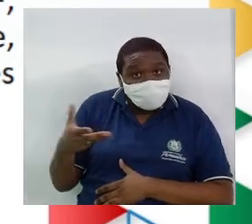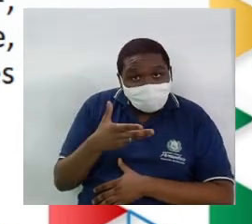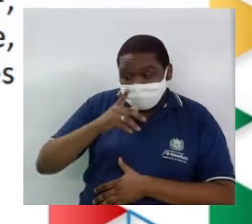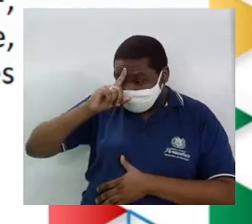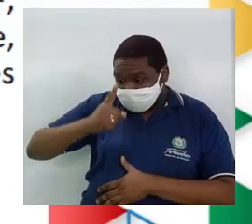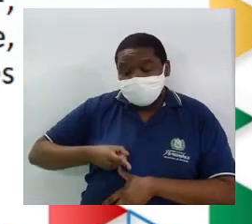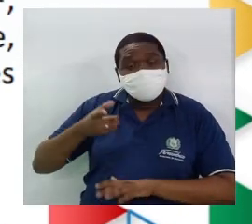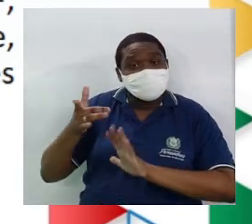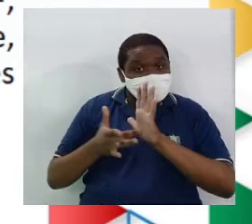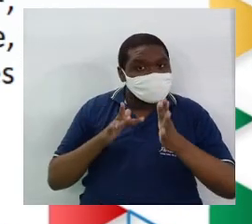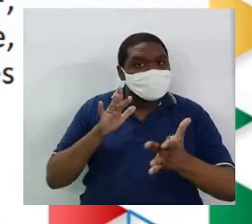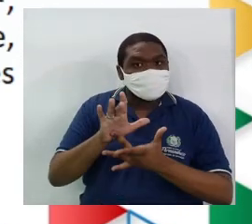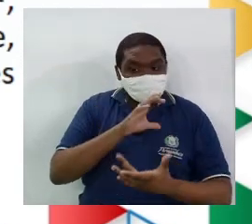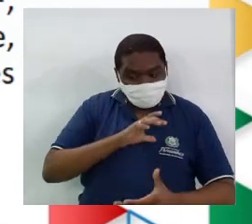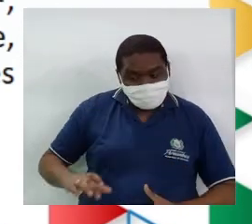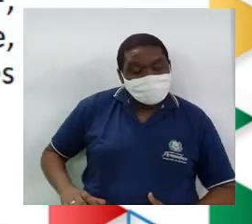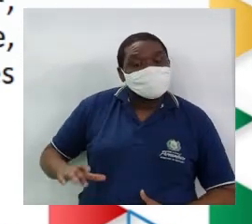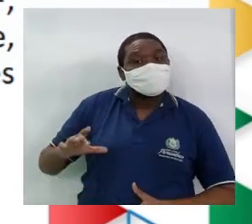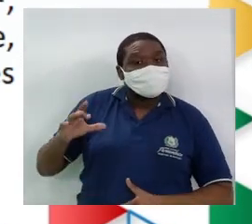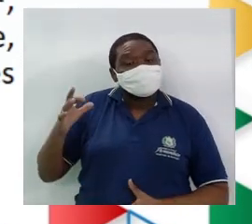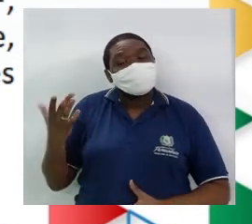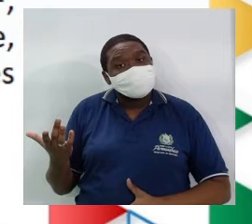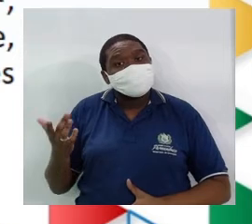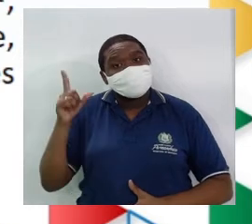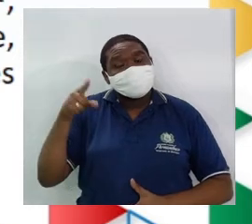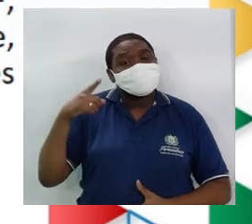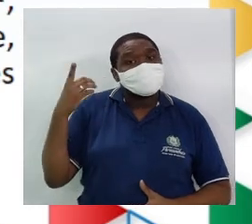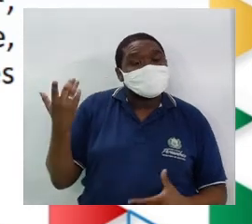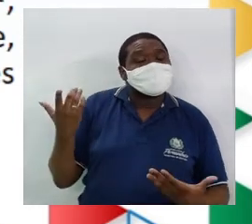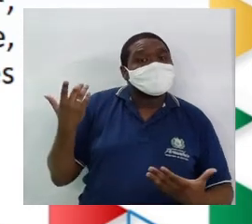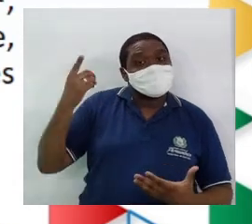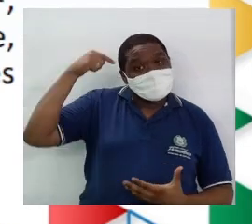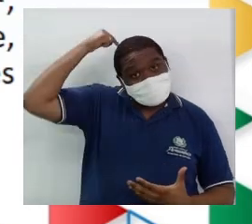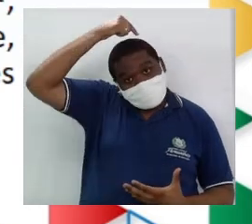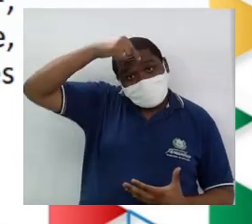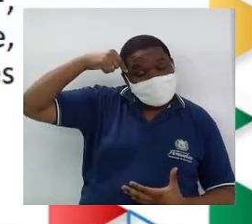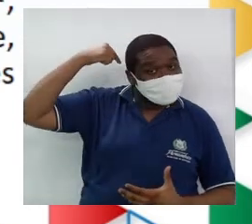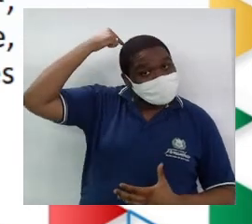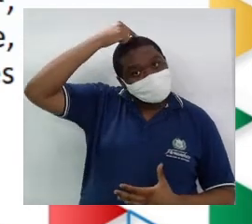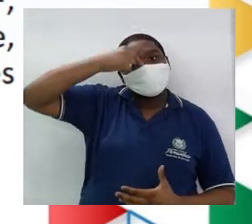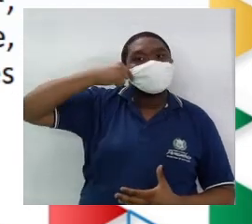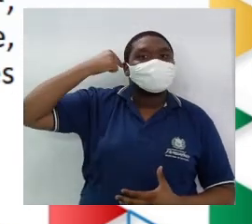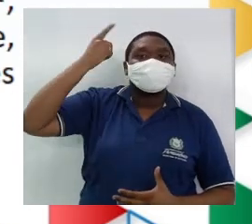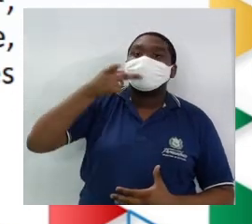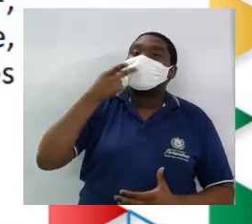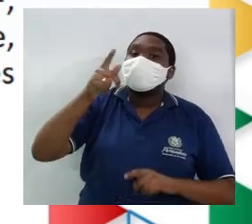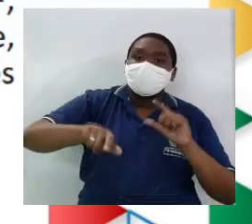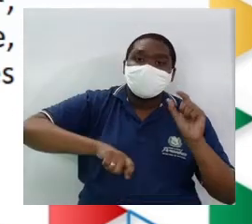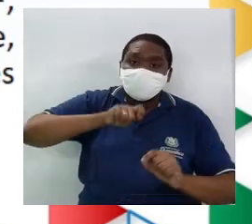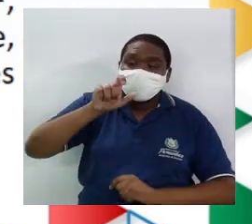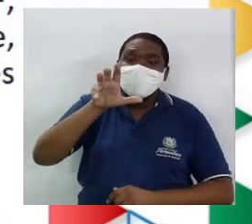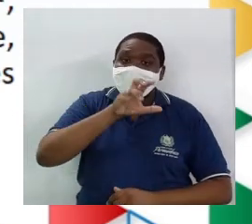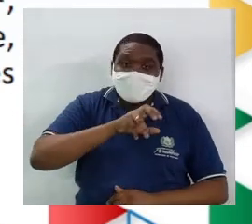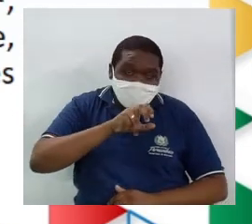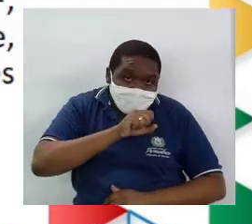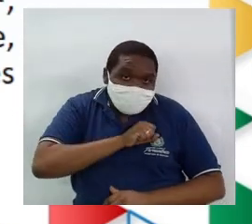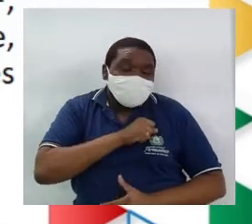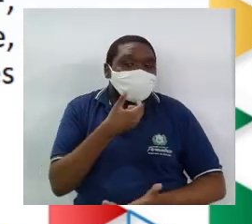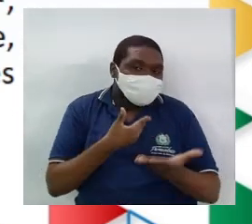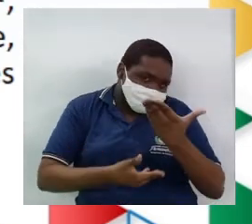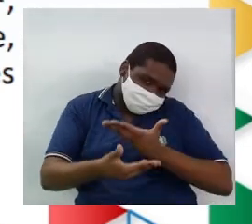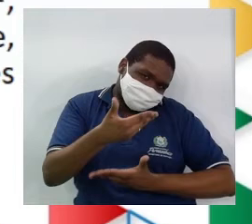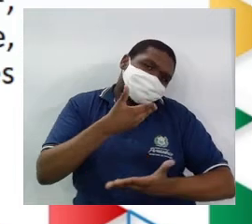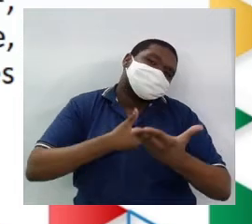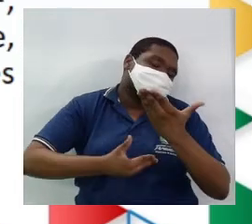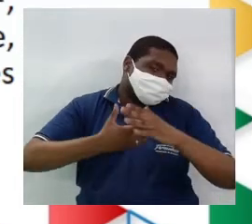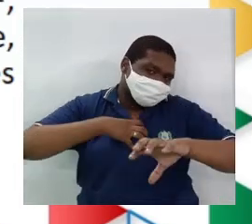Jesus, o Cristo ecumênico, o divino estadista, que diz: amai-vos como eu vos